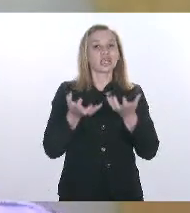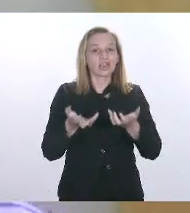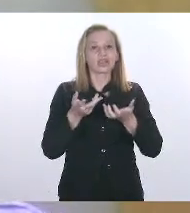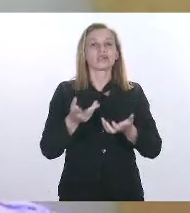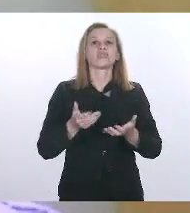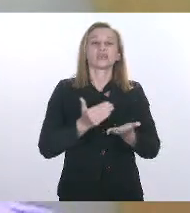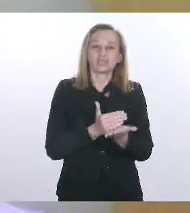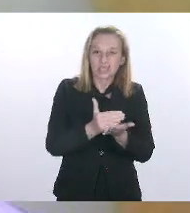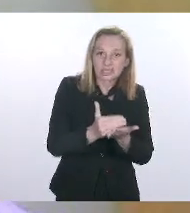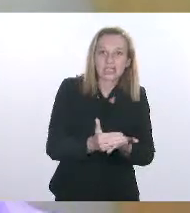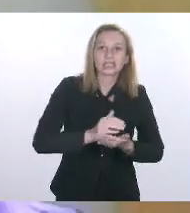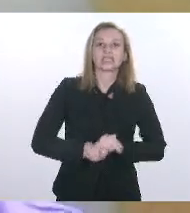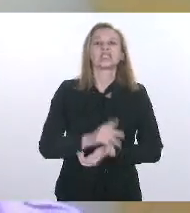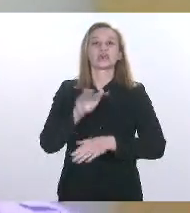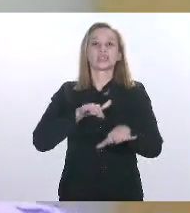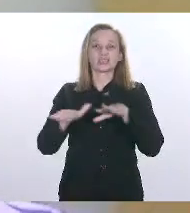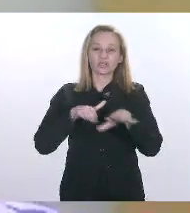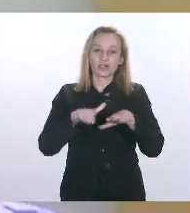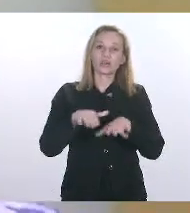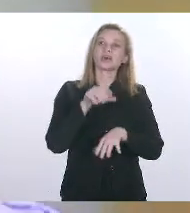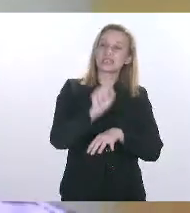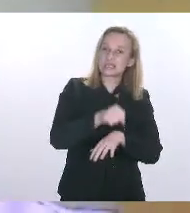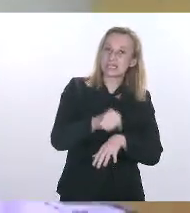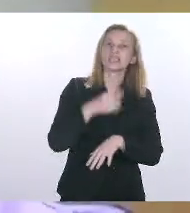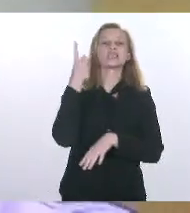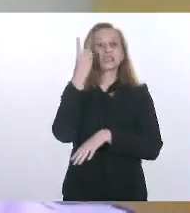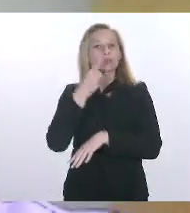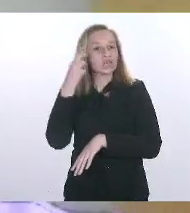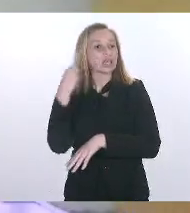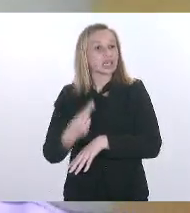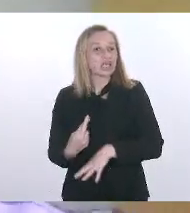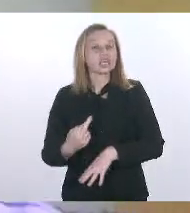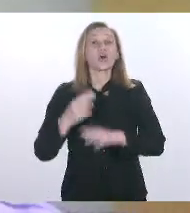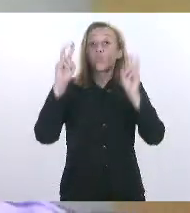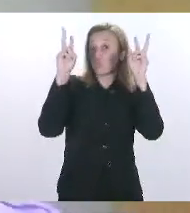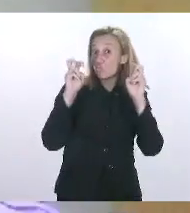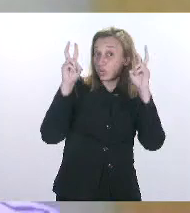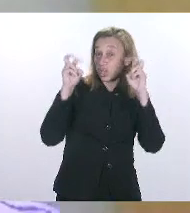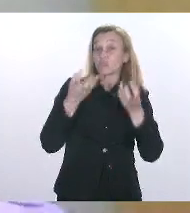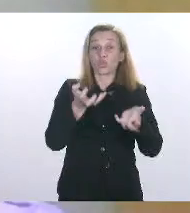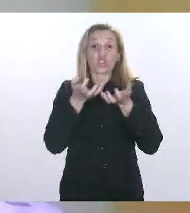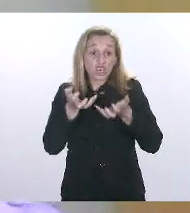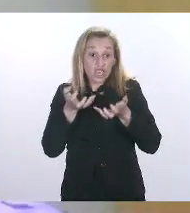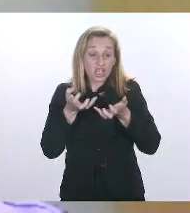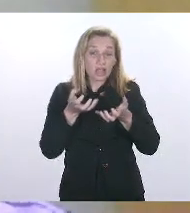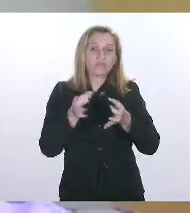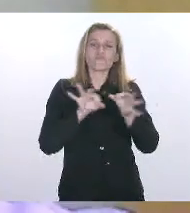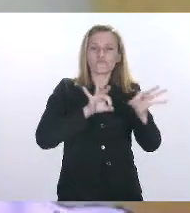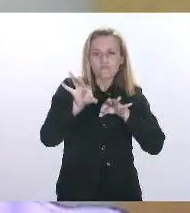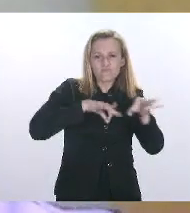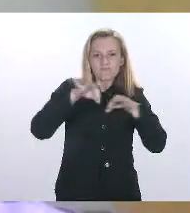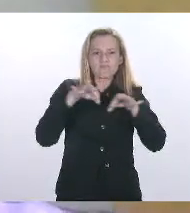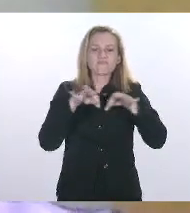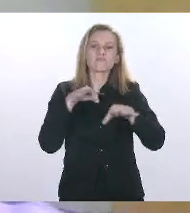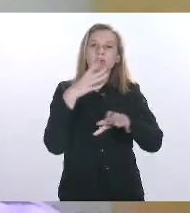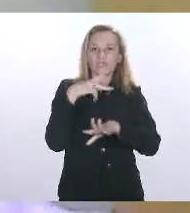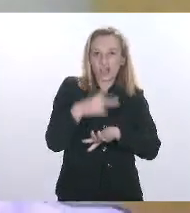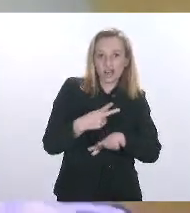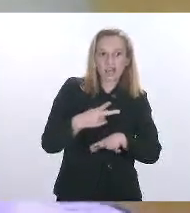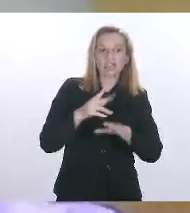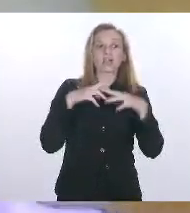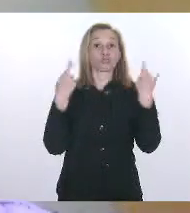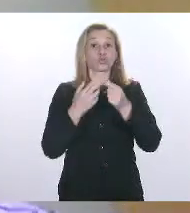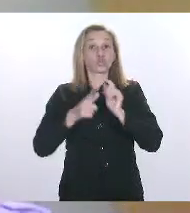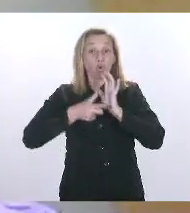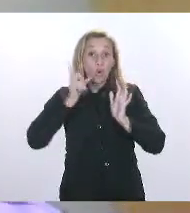essa introdução e desenvolver aí sim, deputada Renata, o tema que tinha me preparado para abordar na sessão de